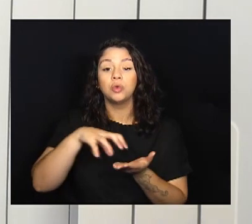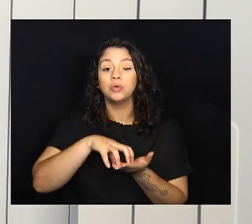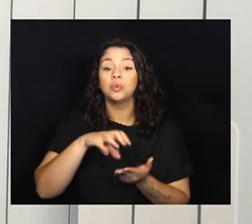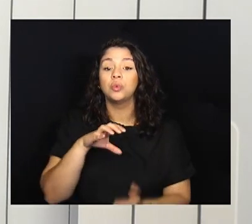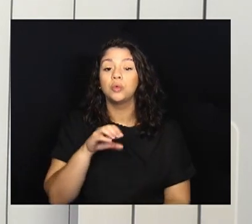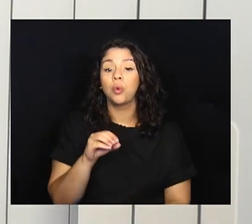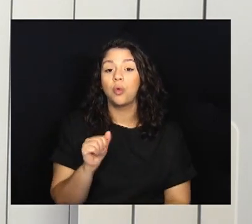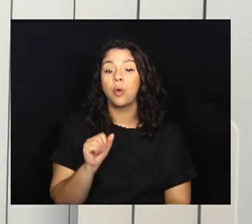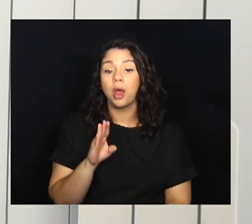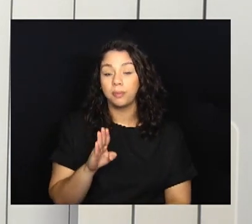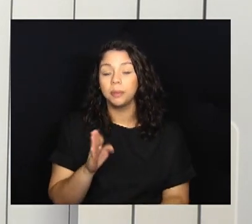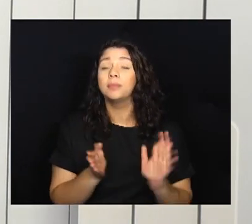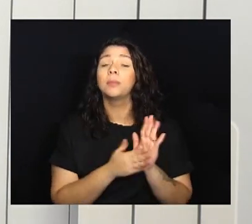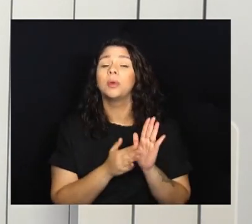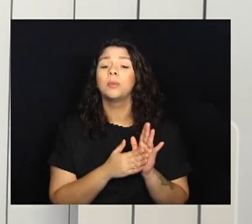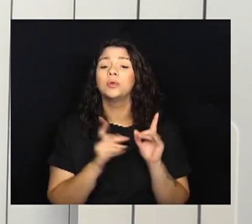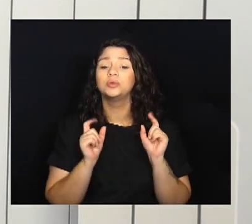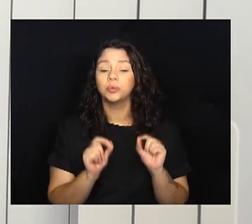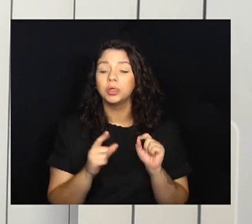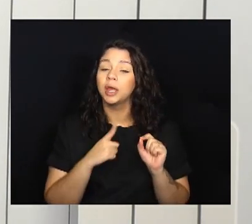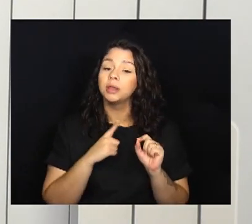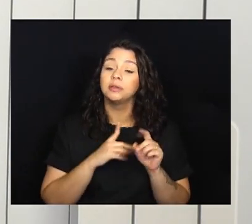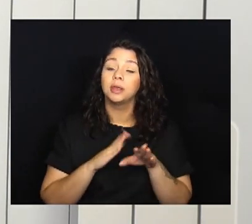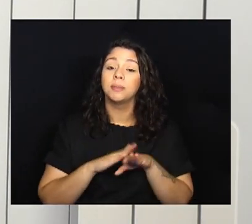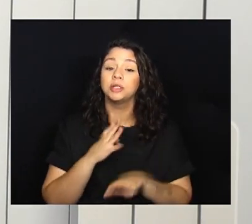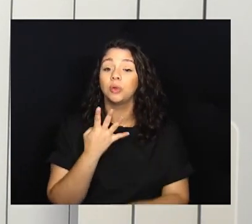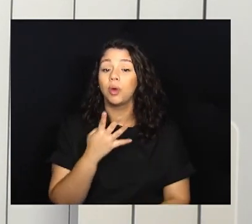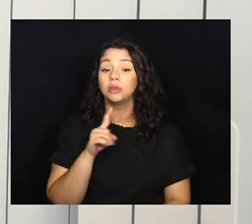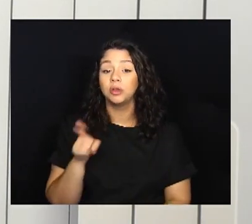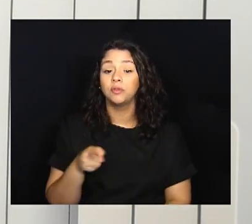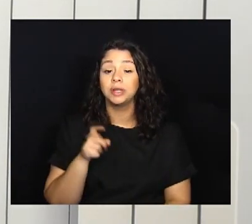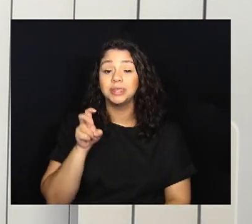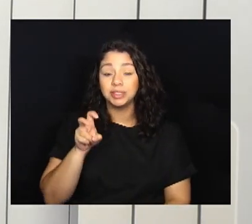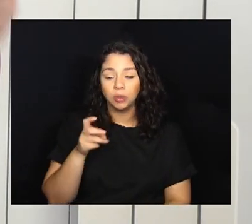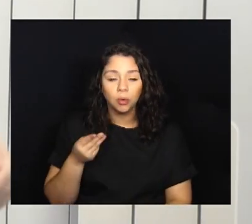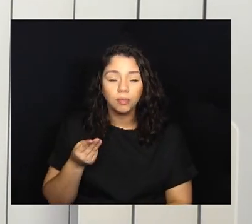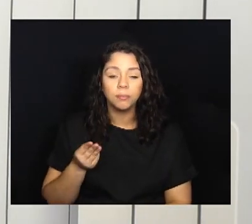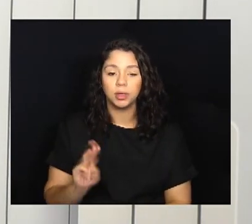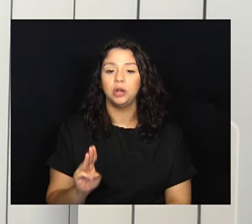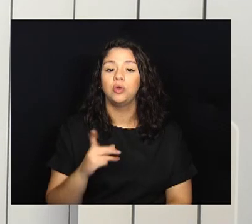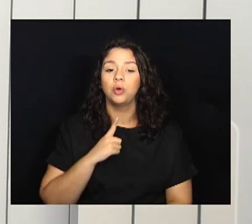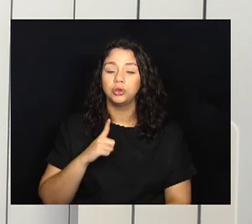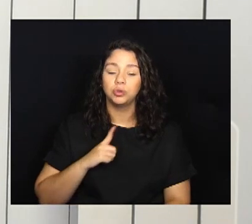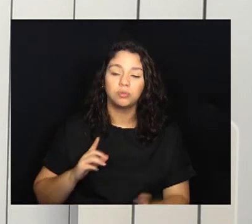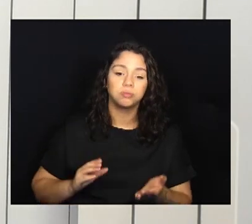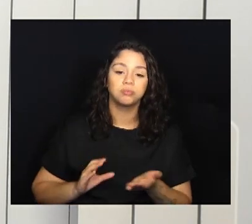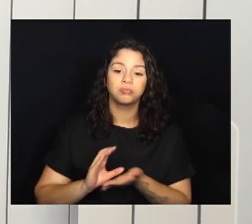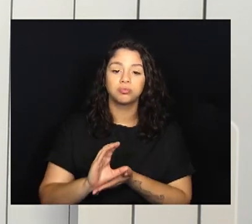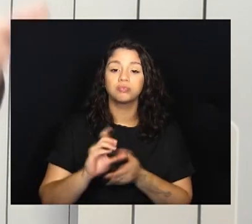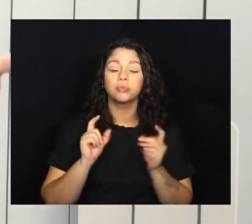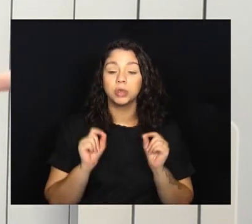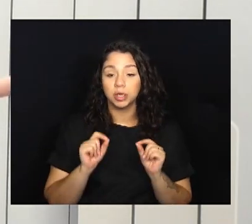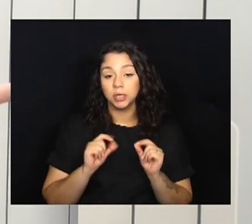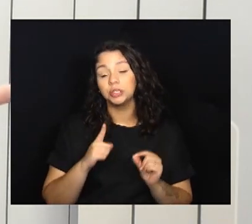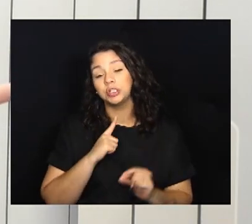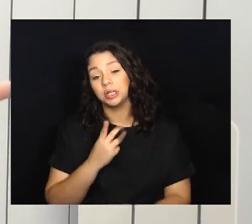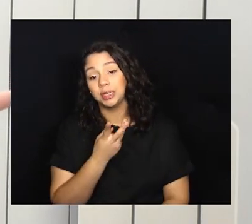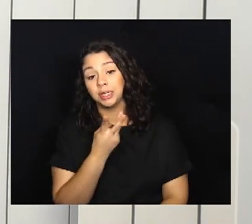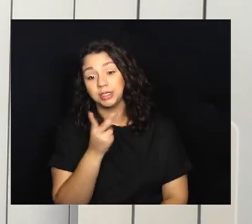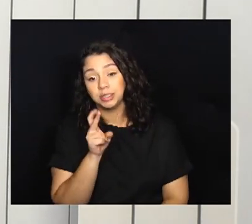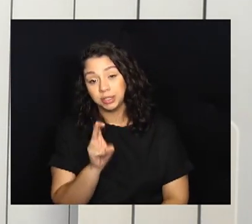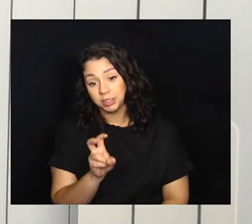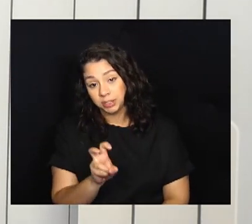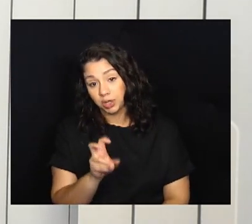A iniciativa soma mais de 4,5 milhões em subsídios, que conta com